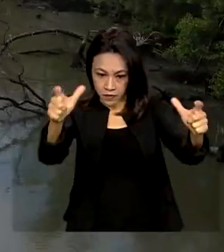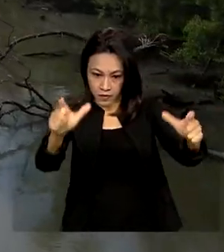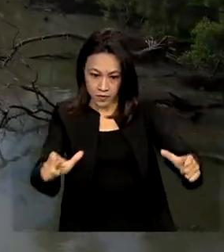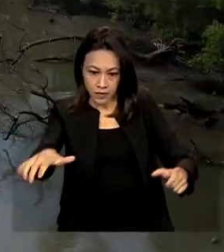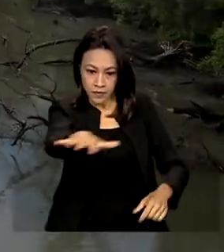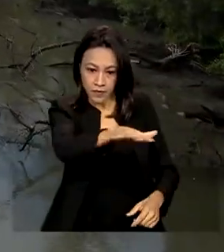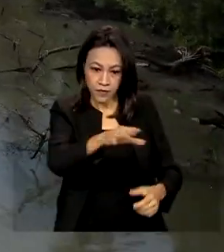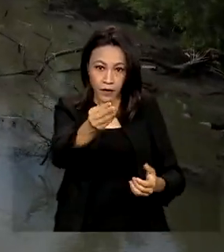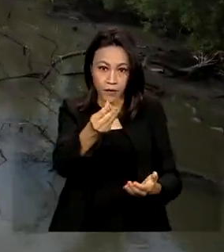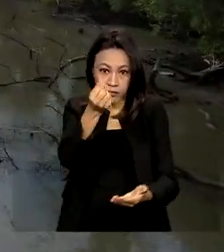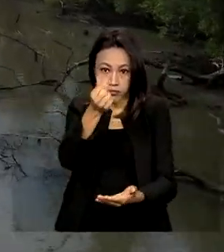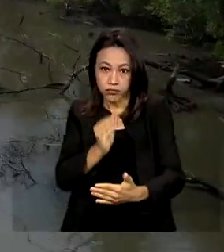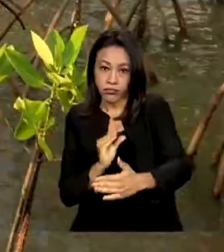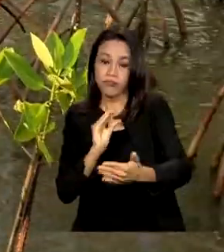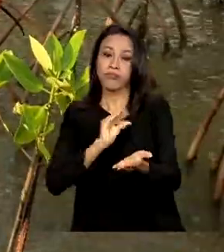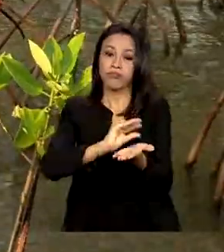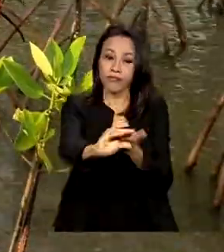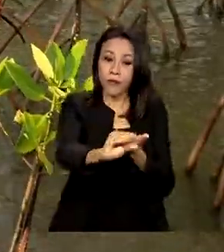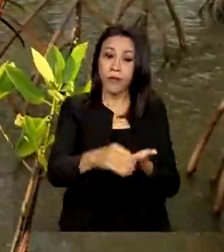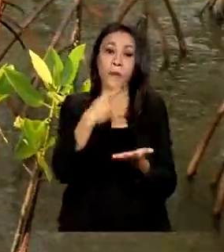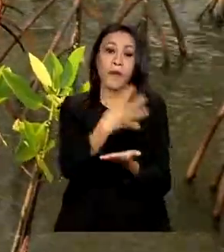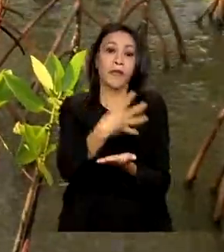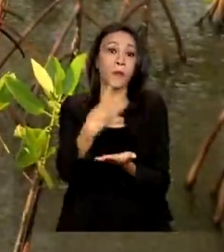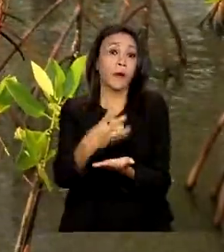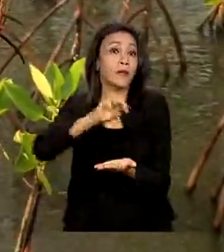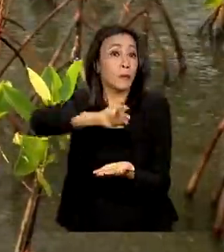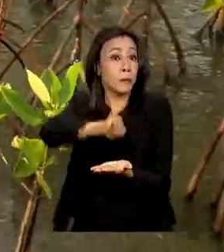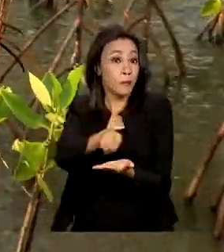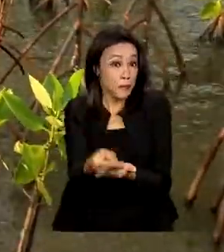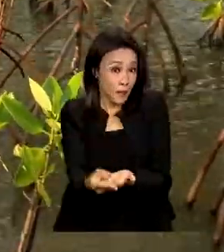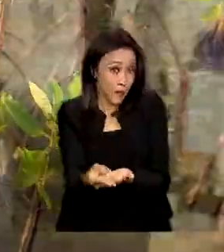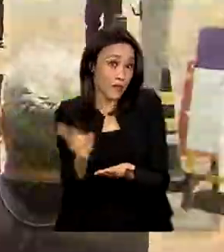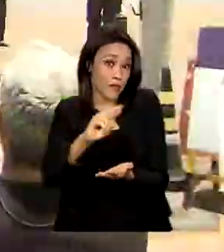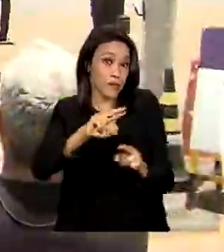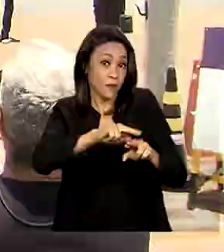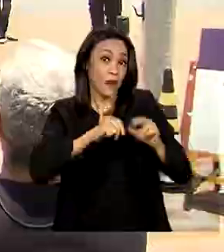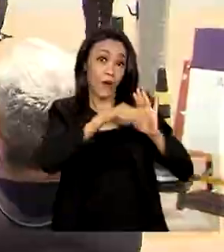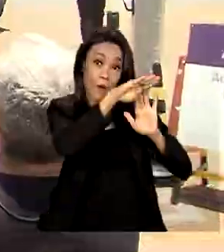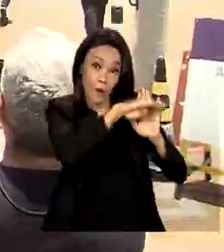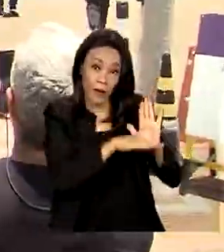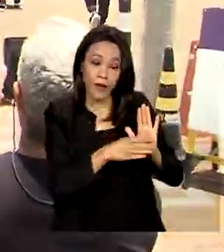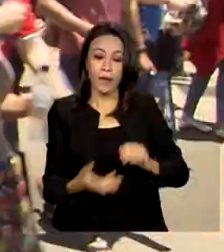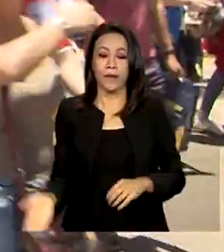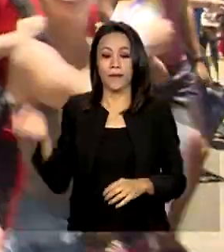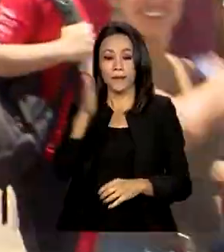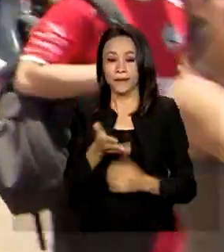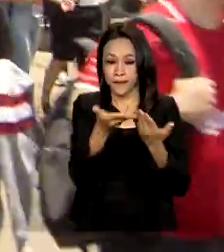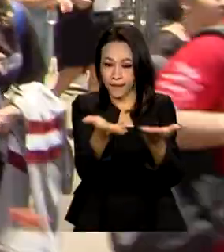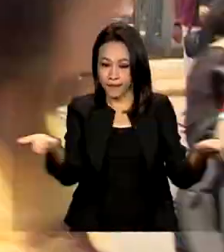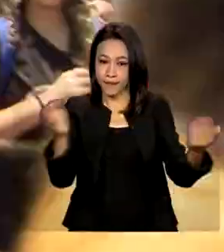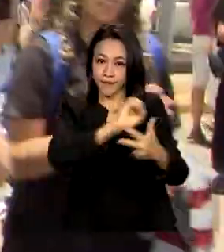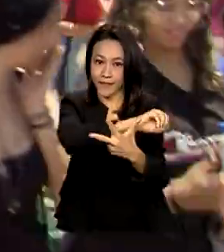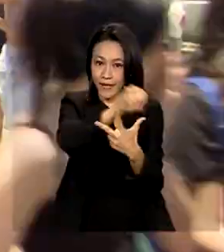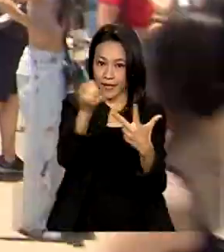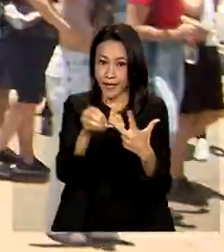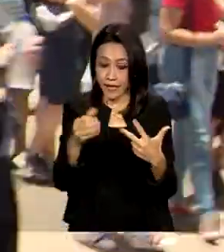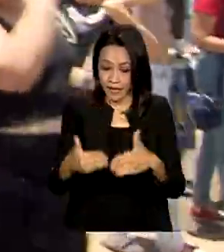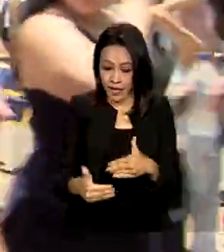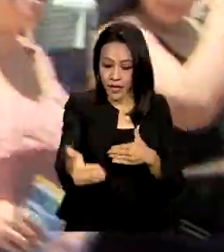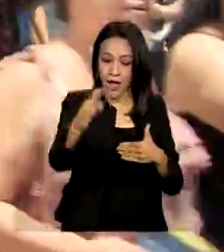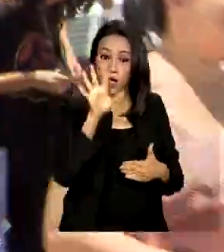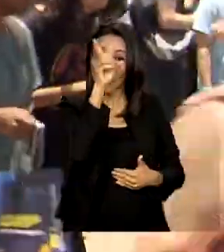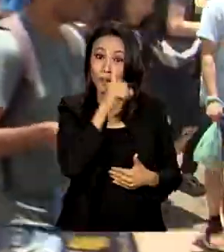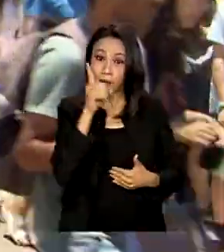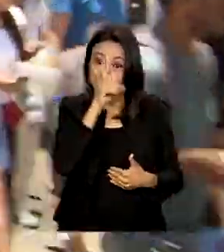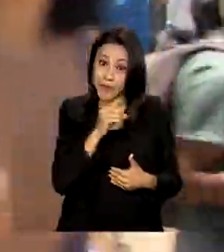44 milhões de reais do programa Floresta Viva. Enem 2022. Domingo agora tem